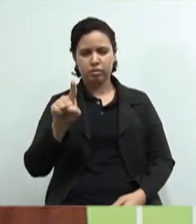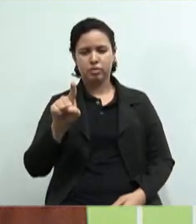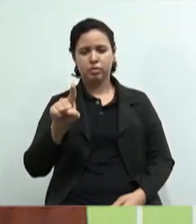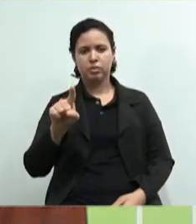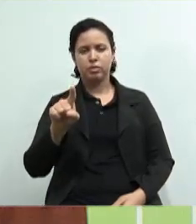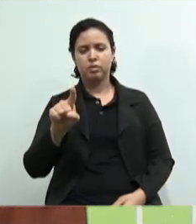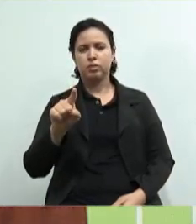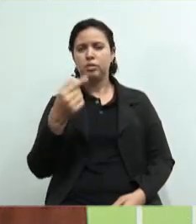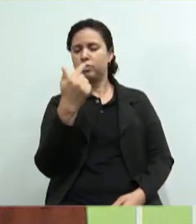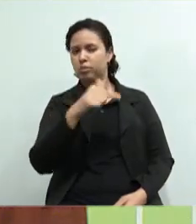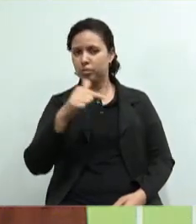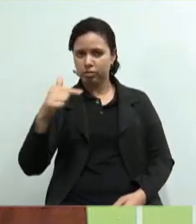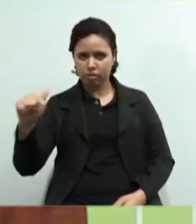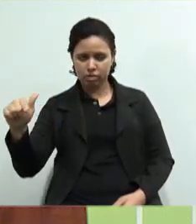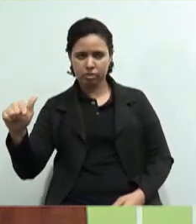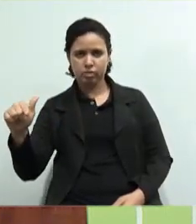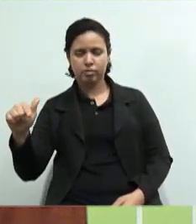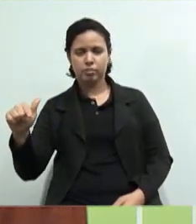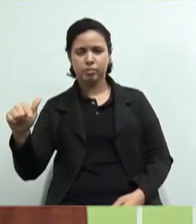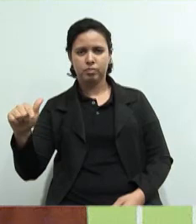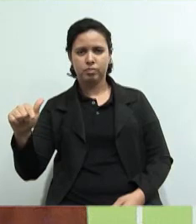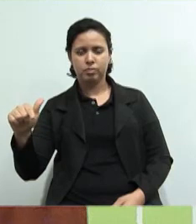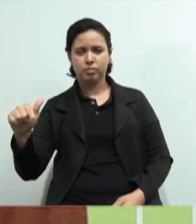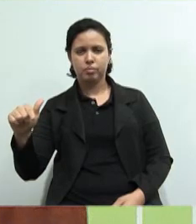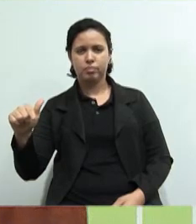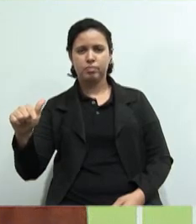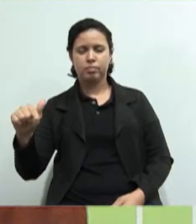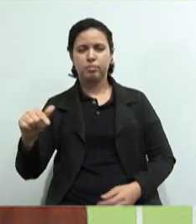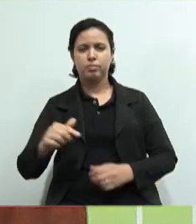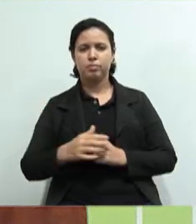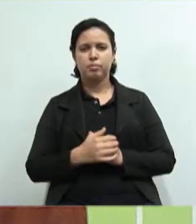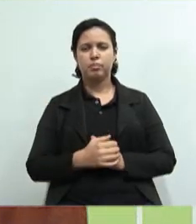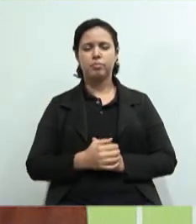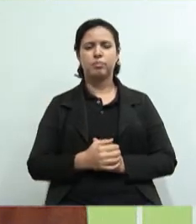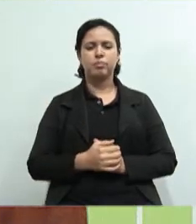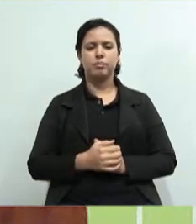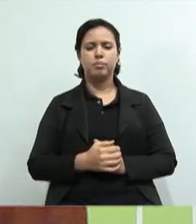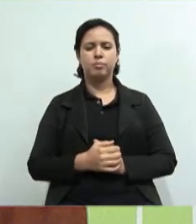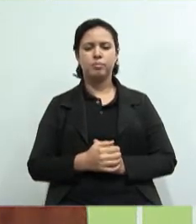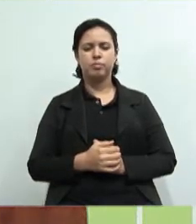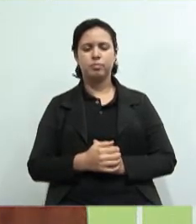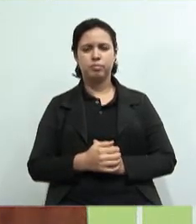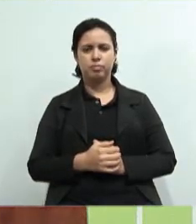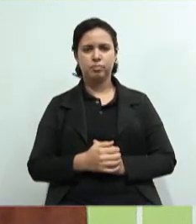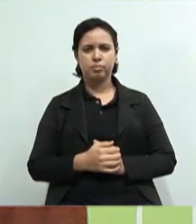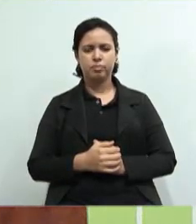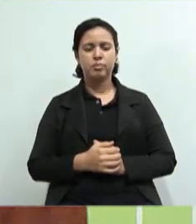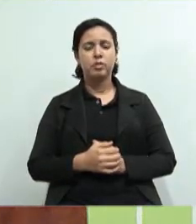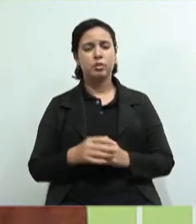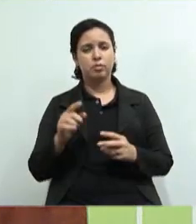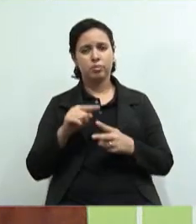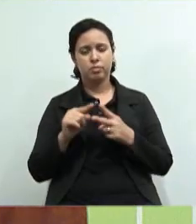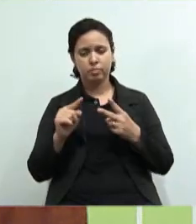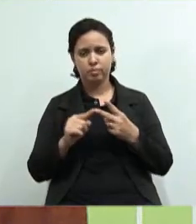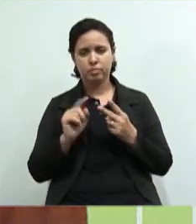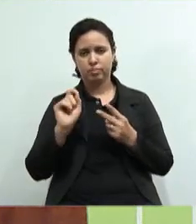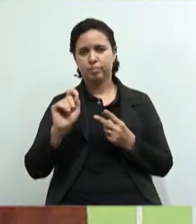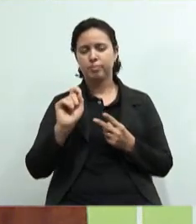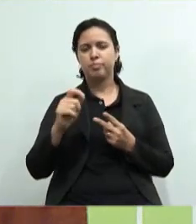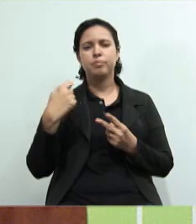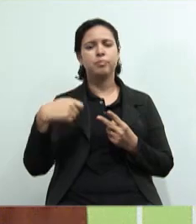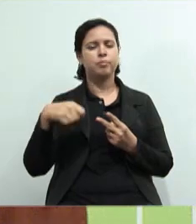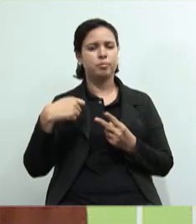vamos implantar. Implementação, já tem e nós vamos melhorar, tá bom? Os dois casos